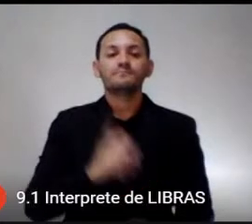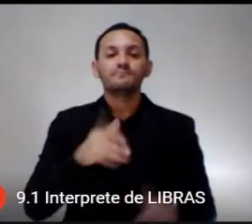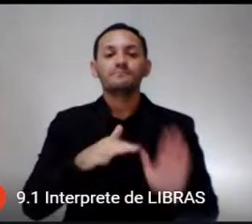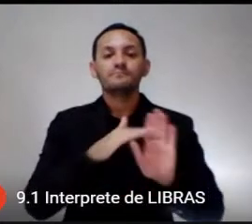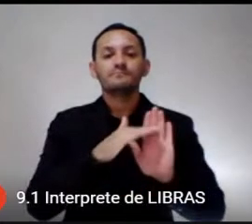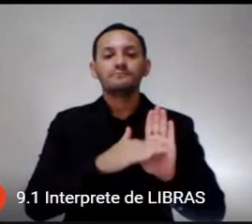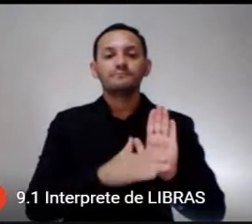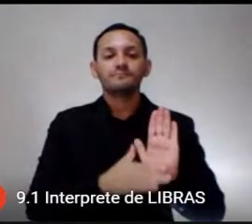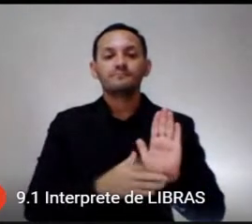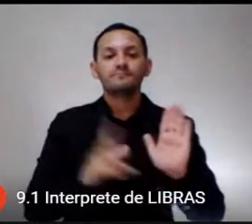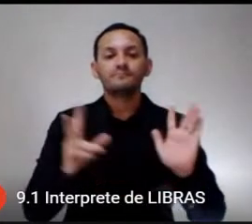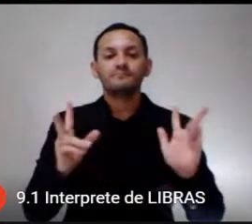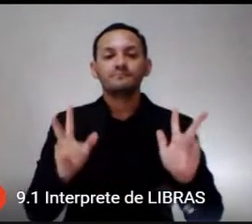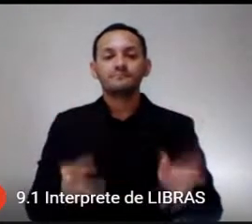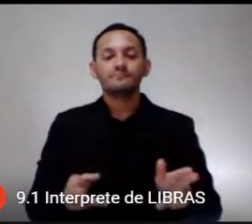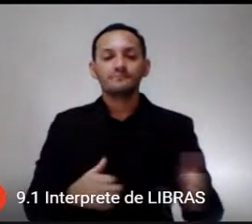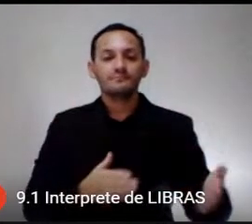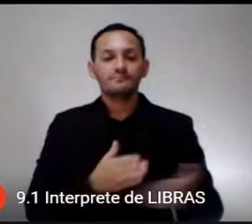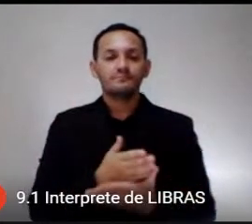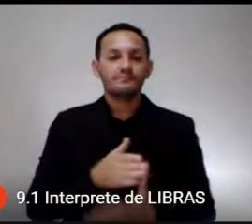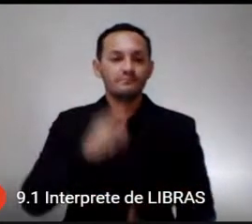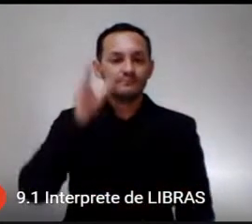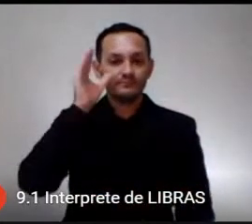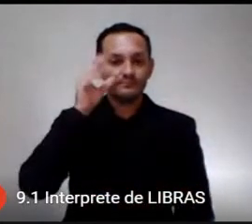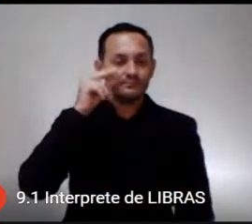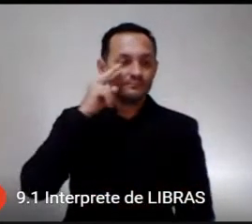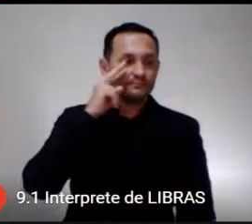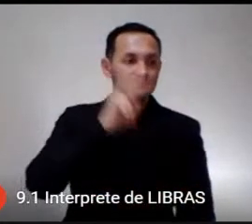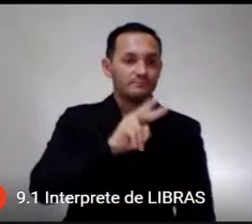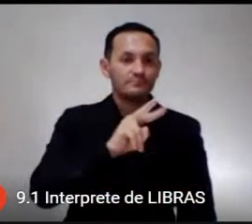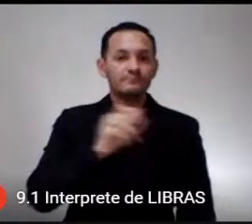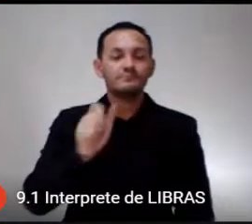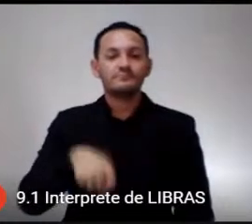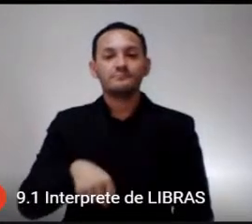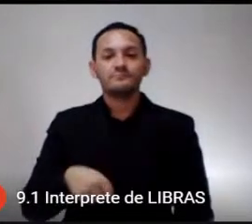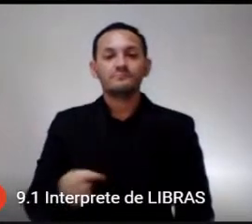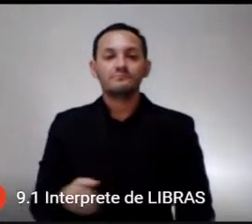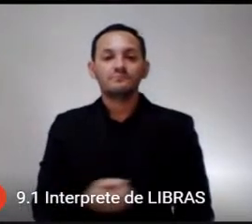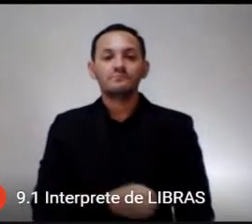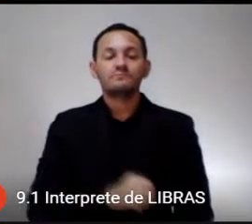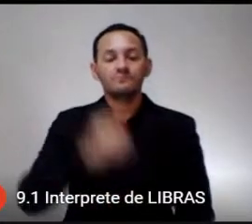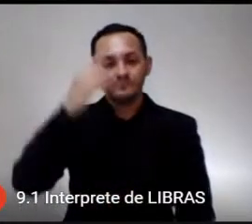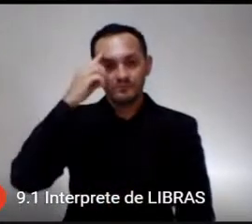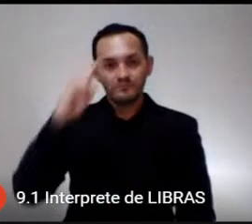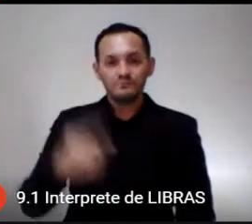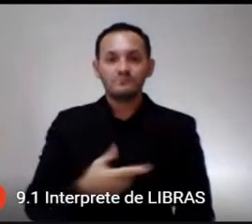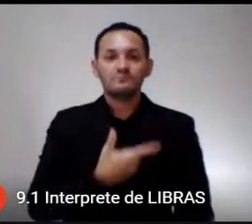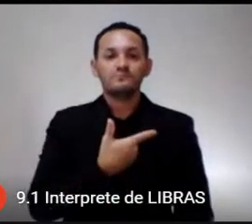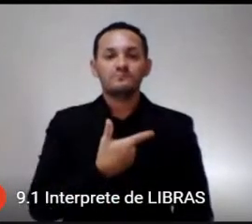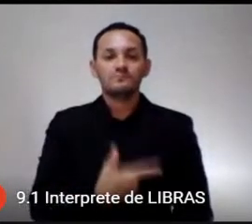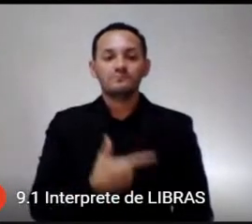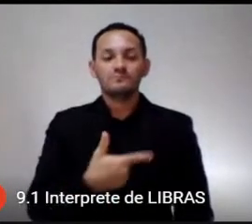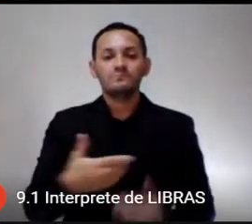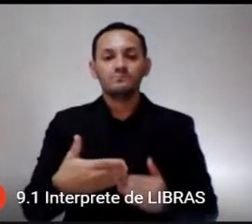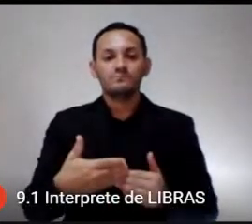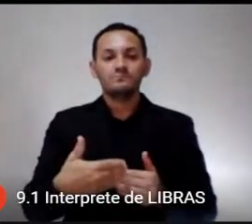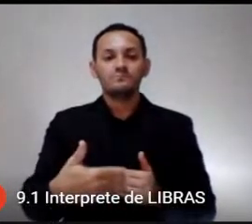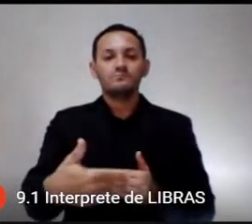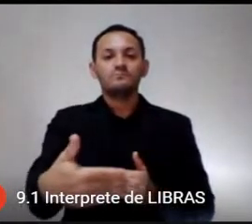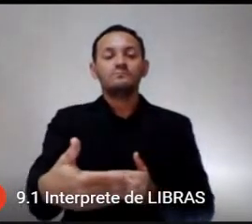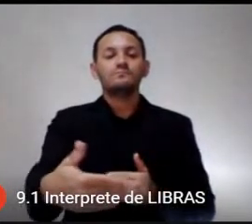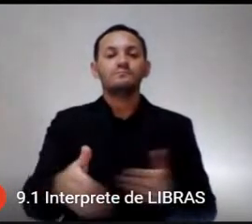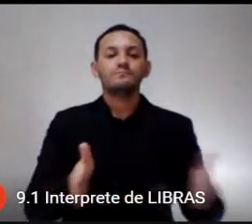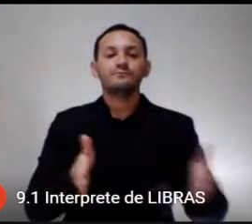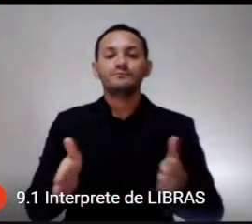lei considera que elas estão disponíveis, ou seja, o prazo, então, começa no dia 2. Então, com esse entendimento, e